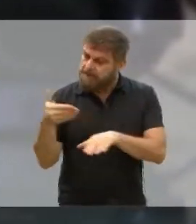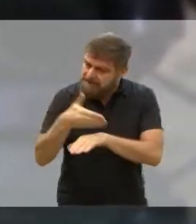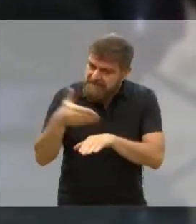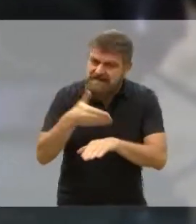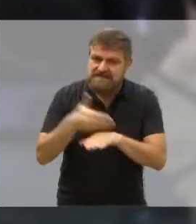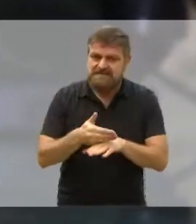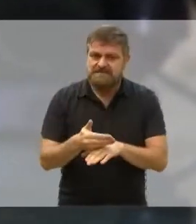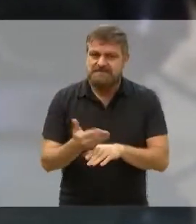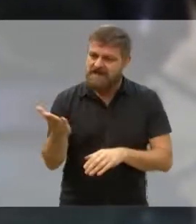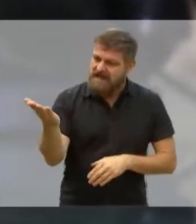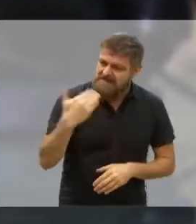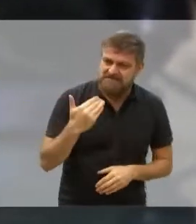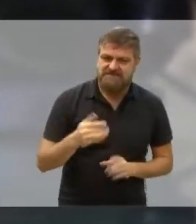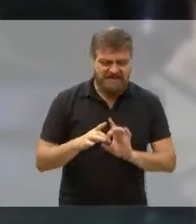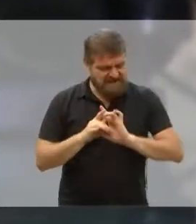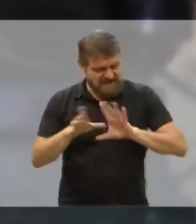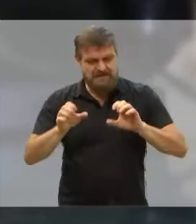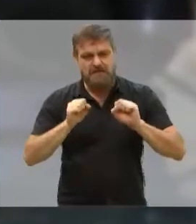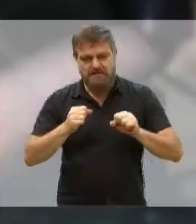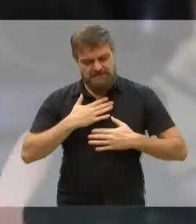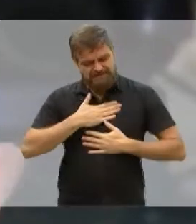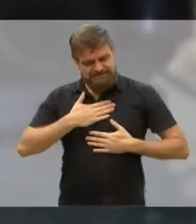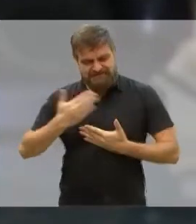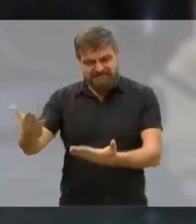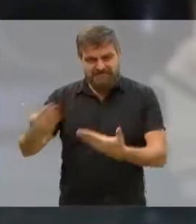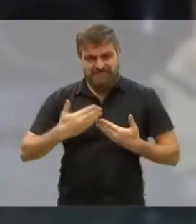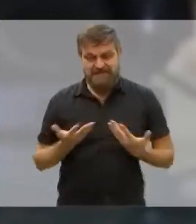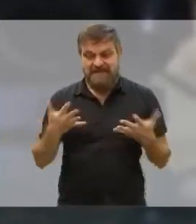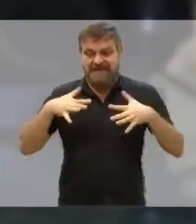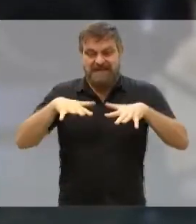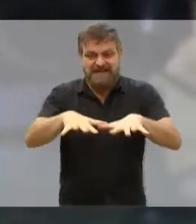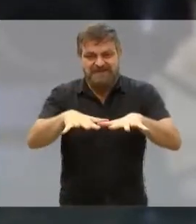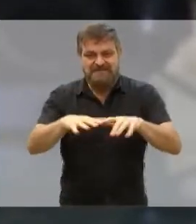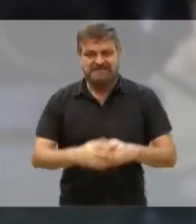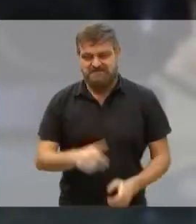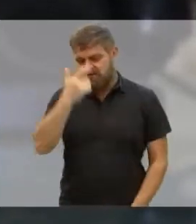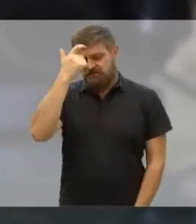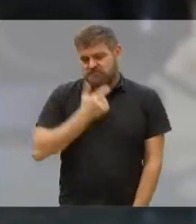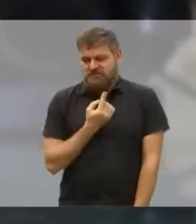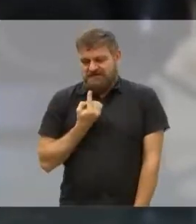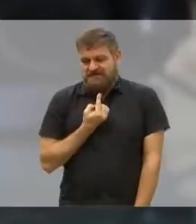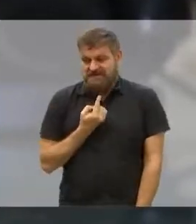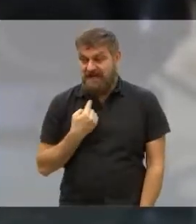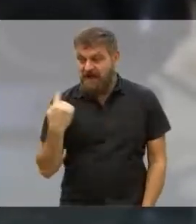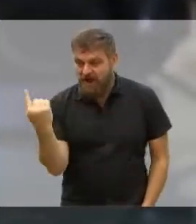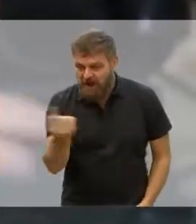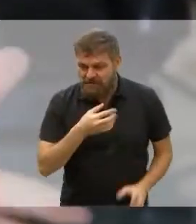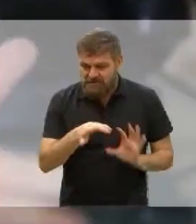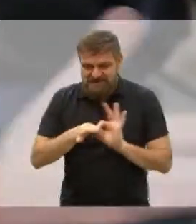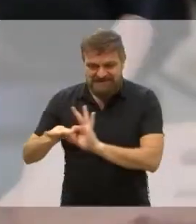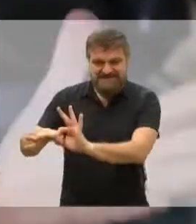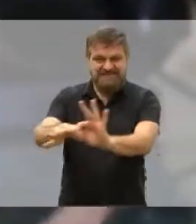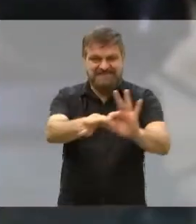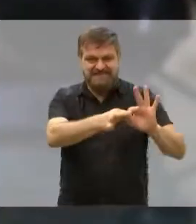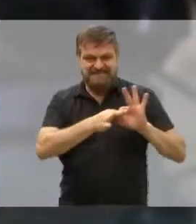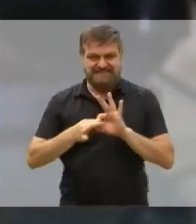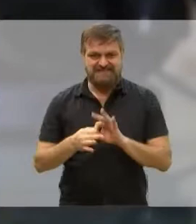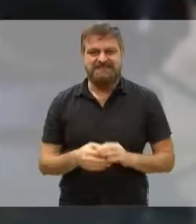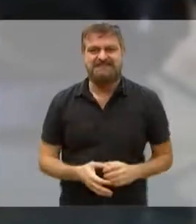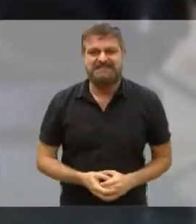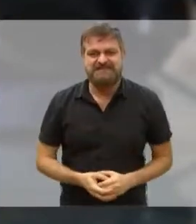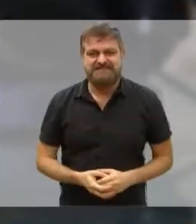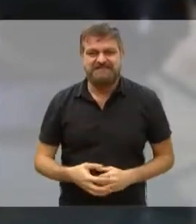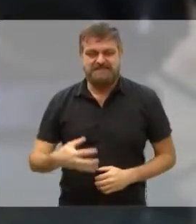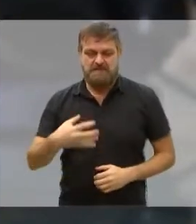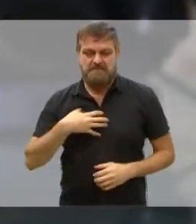trabalho, fazer parte do nosso trabalho, é super bem-vindo, porque a inclusão é isso, né? Sou eu, sou você, somos nós, somos todos nós.